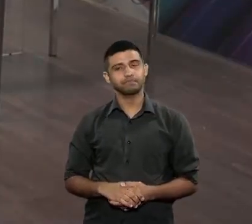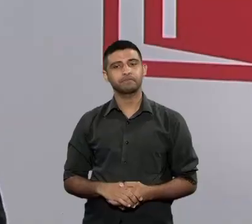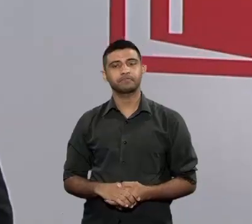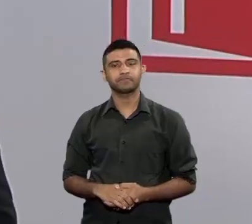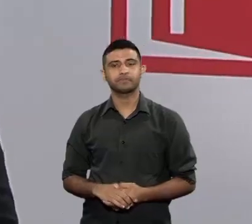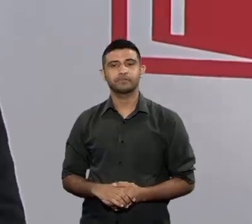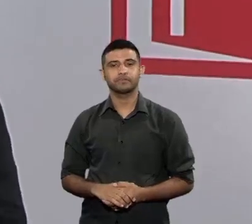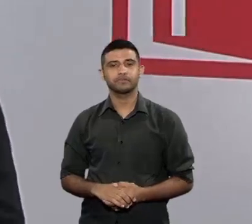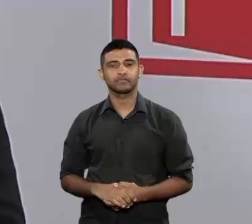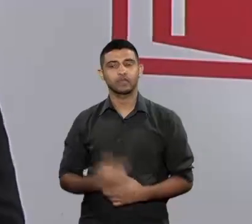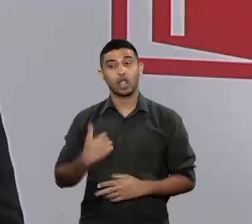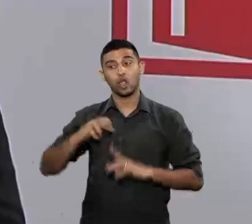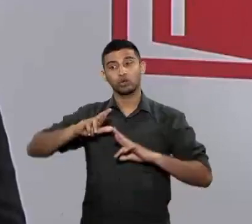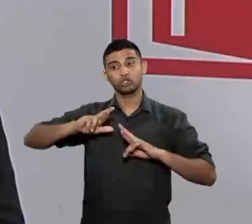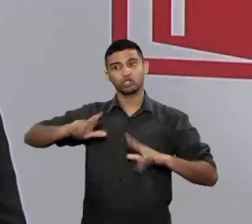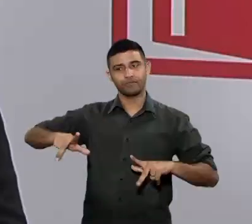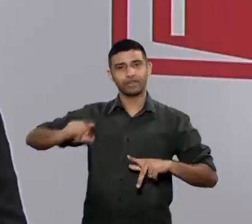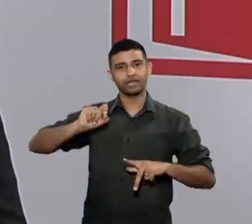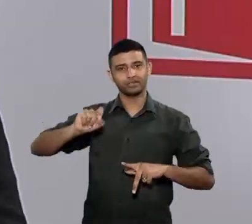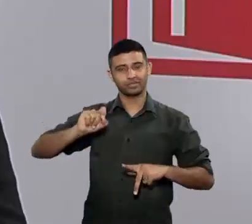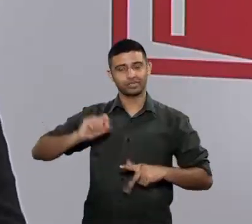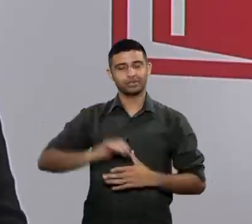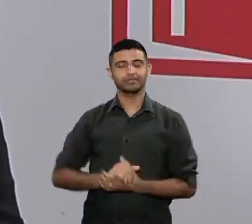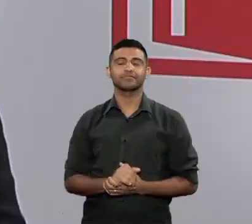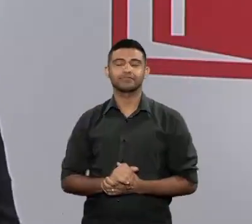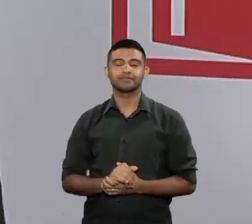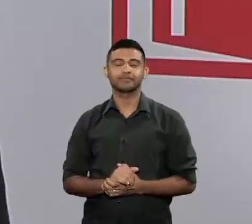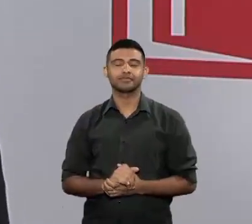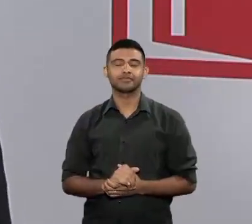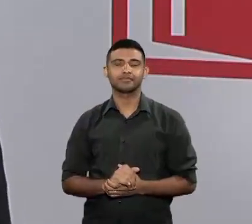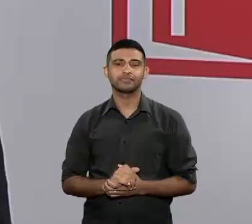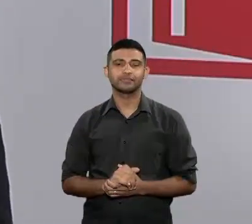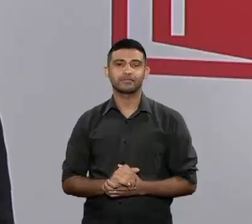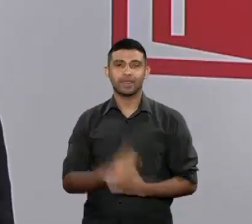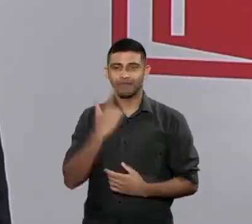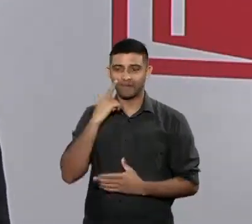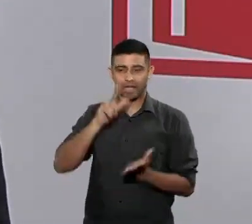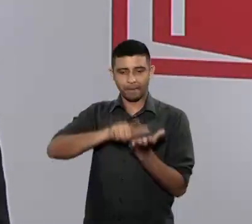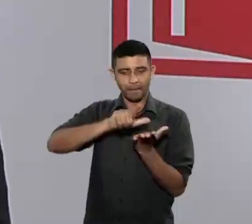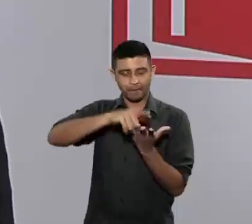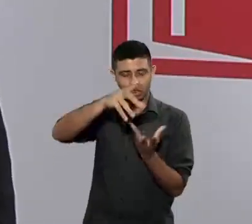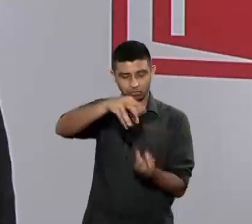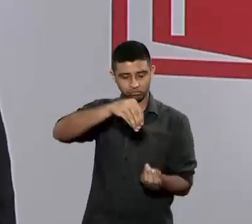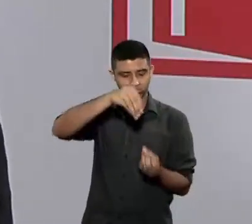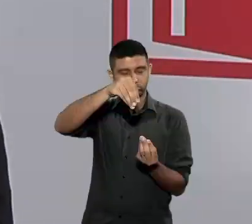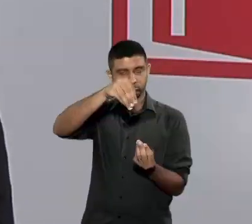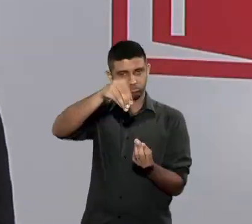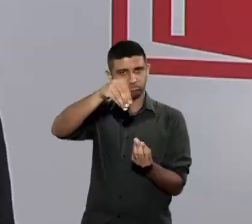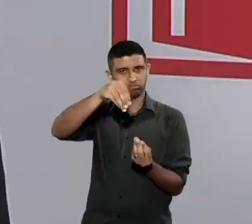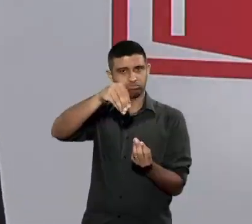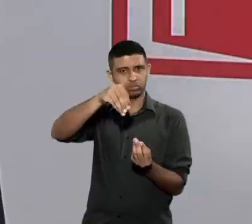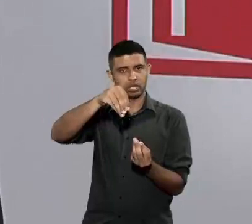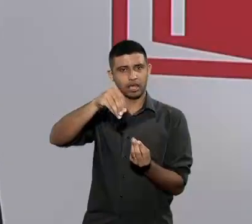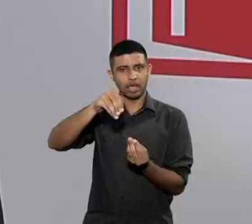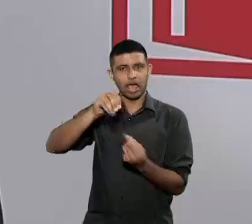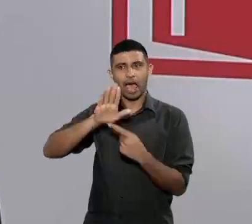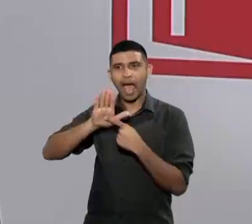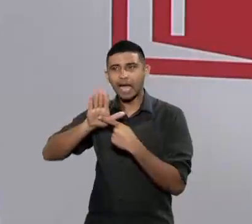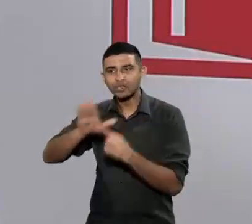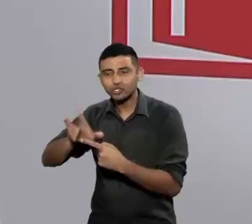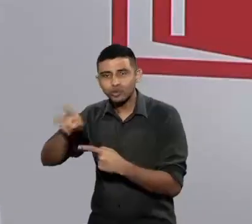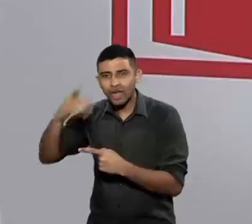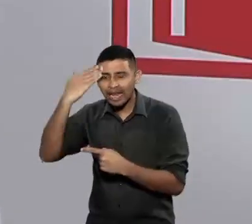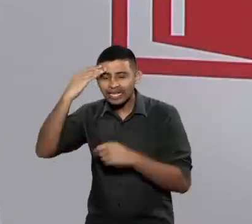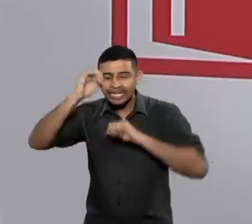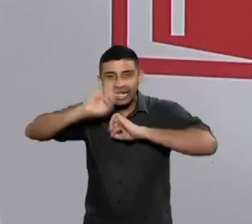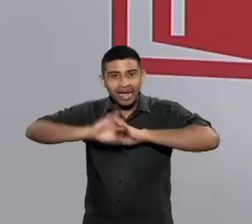Mas a diferença entre a Karina e eu foi a seguinte... A lâmina resolveu boa parte da